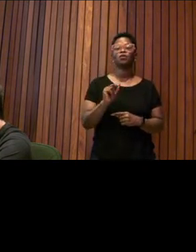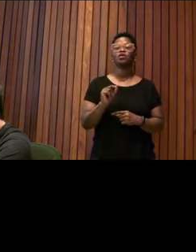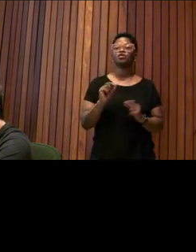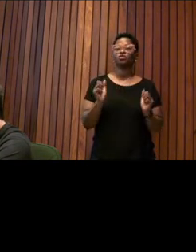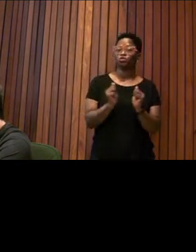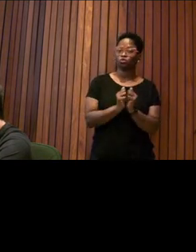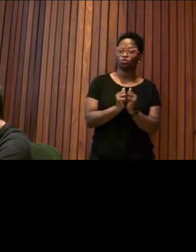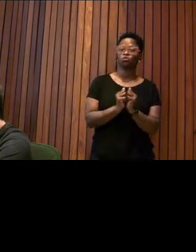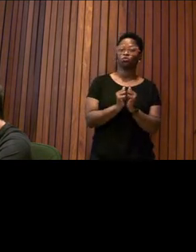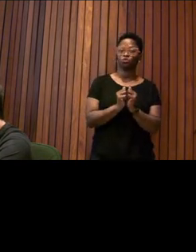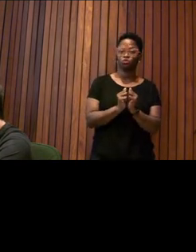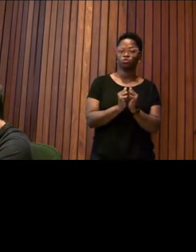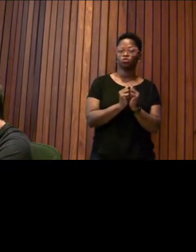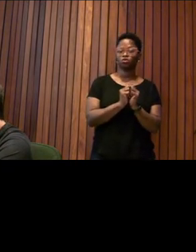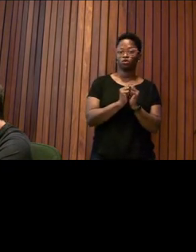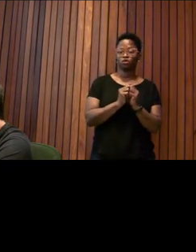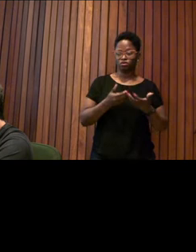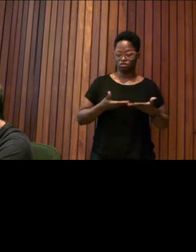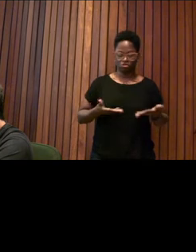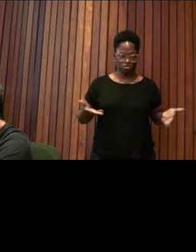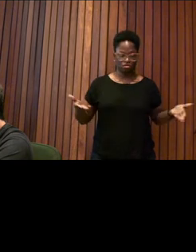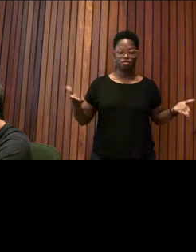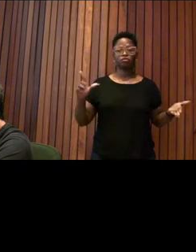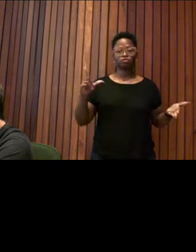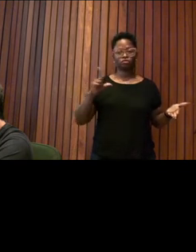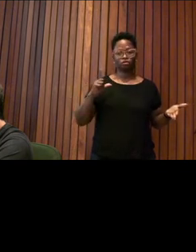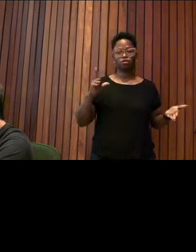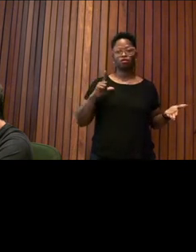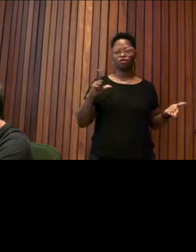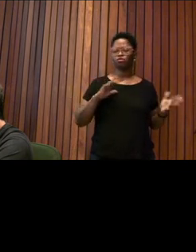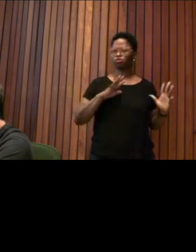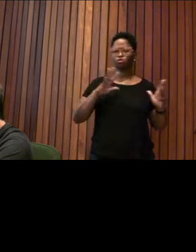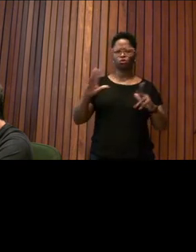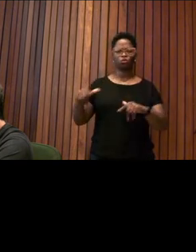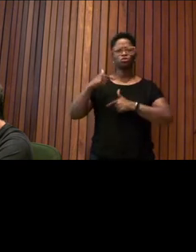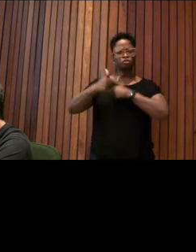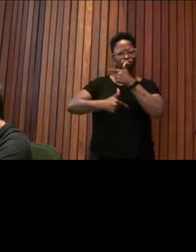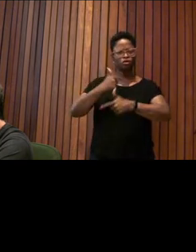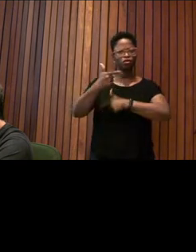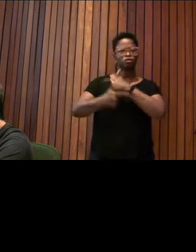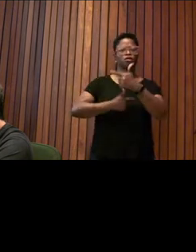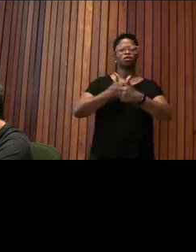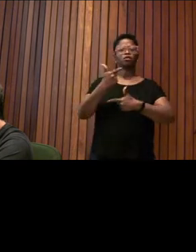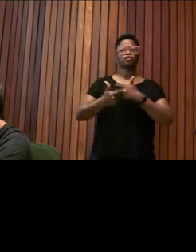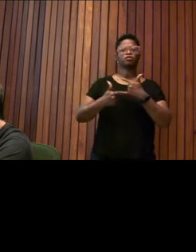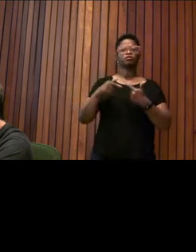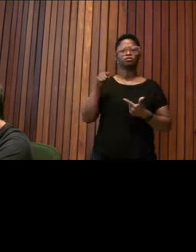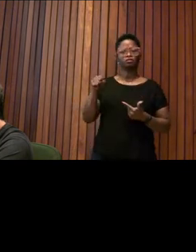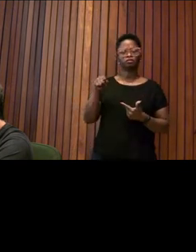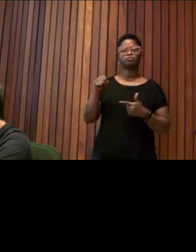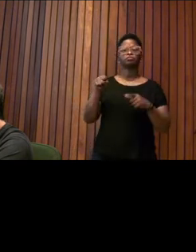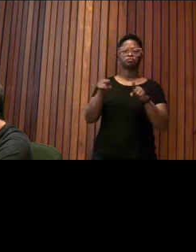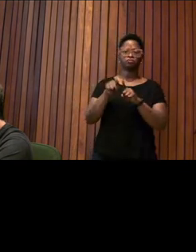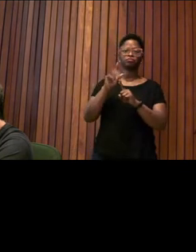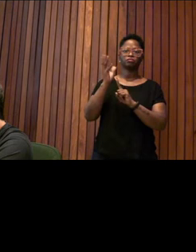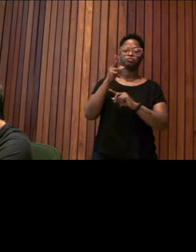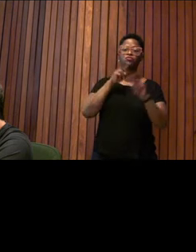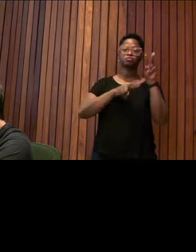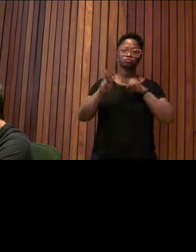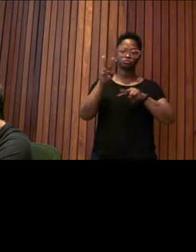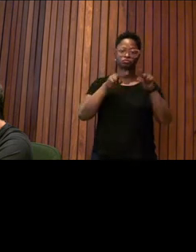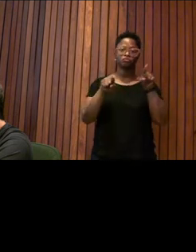junto com nós que estamos aqui, todos que trabalharam nisso, né? O Sete, que também é artista